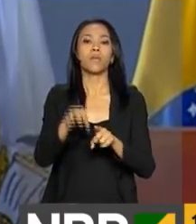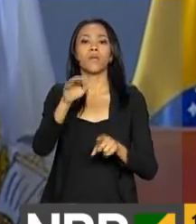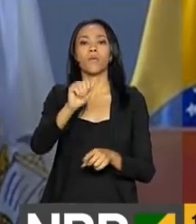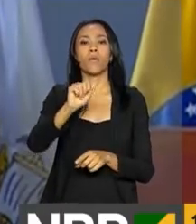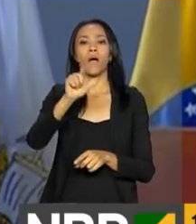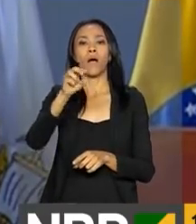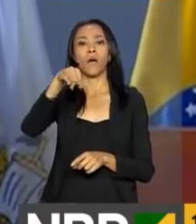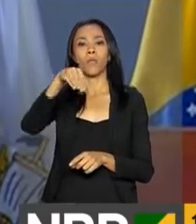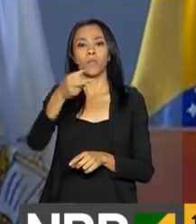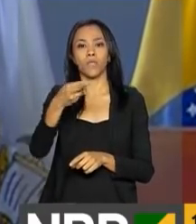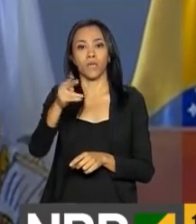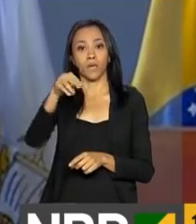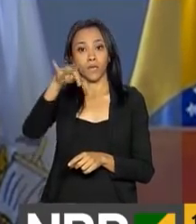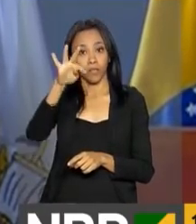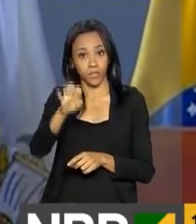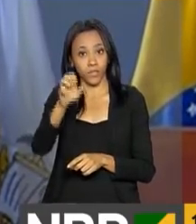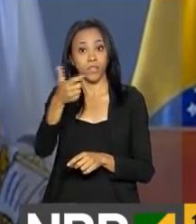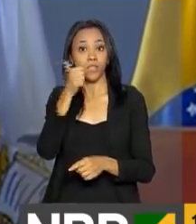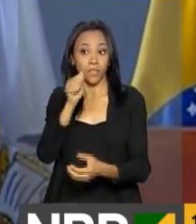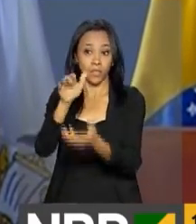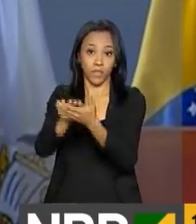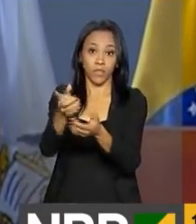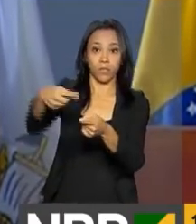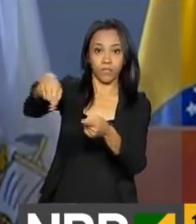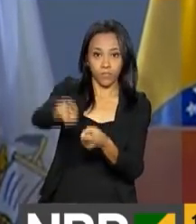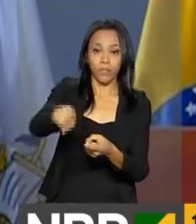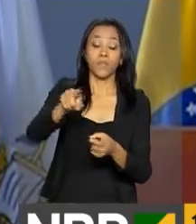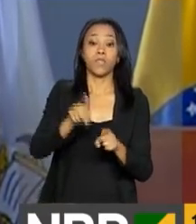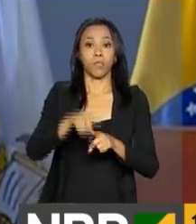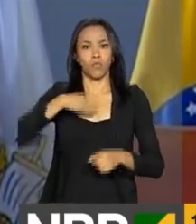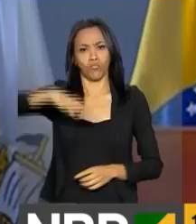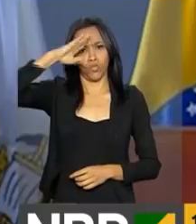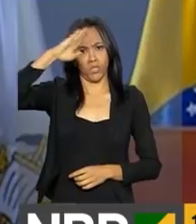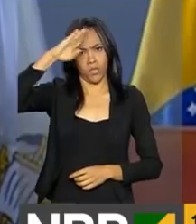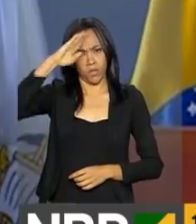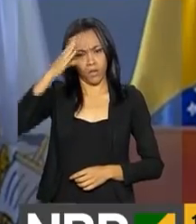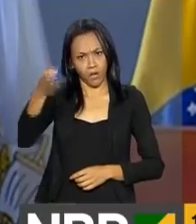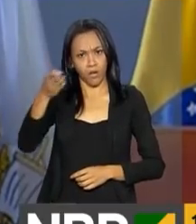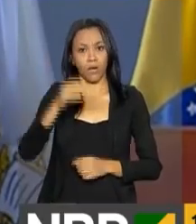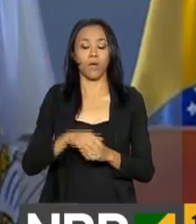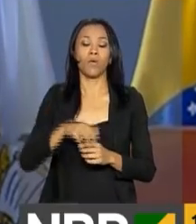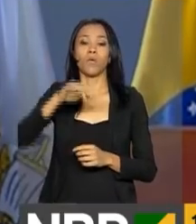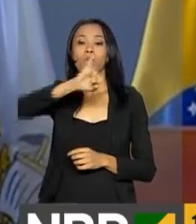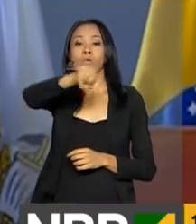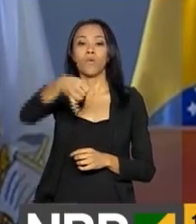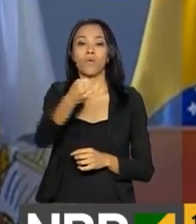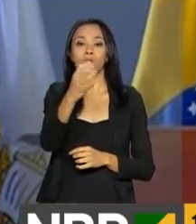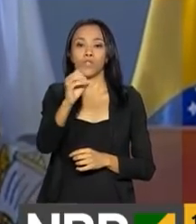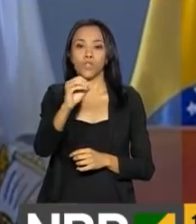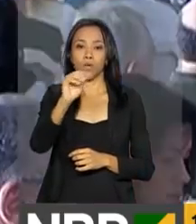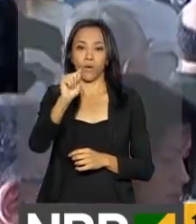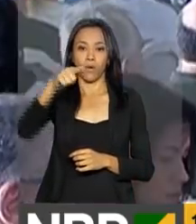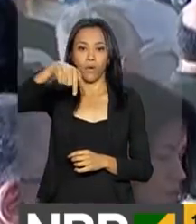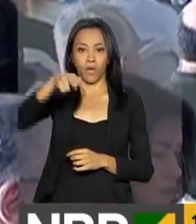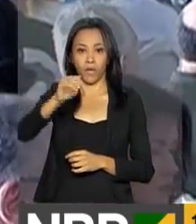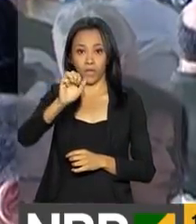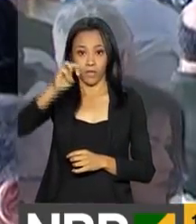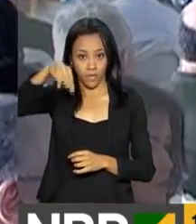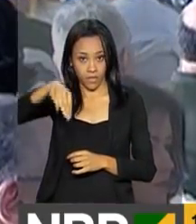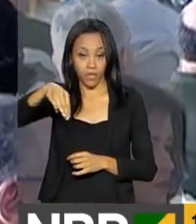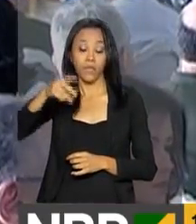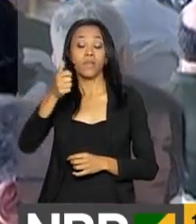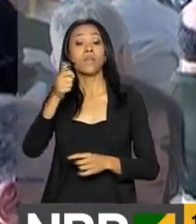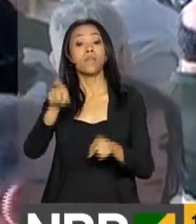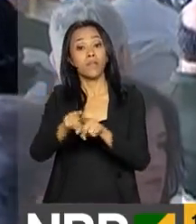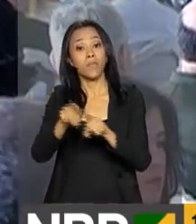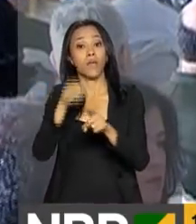Sobrinho e a senhora Poliane Sobrinho, o general Joaquim Silva e Luna e a senhora Nádia